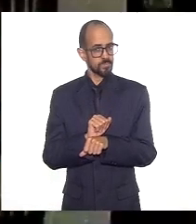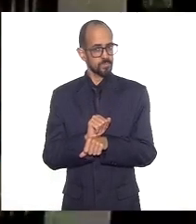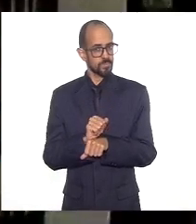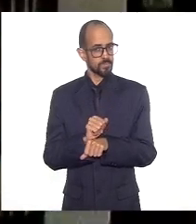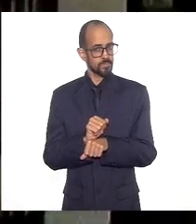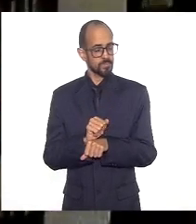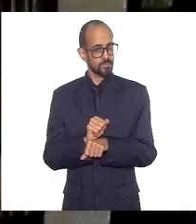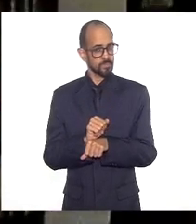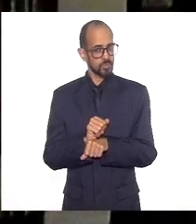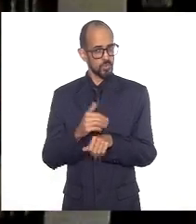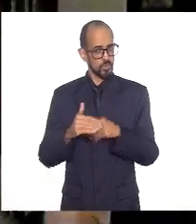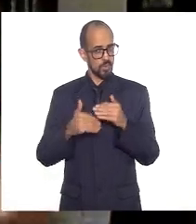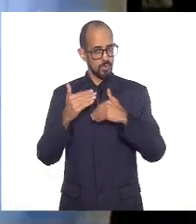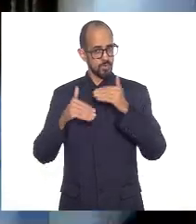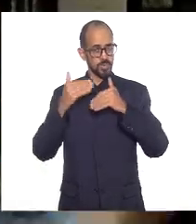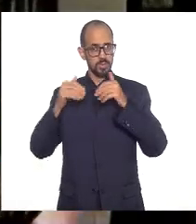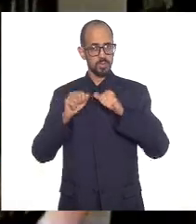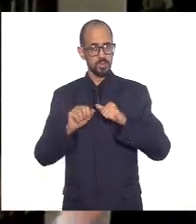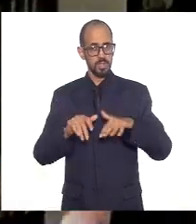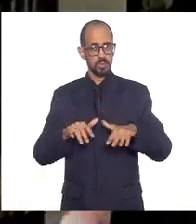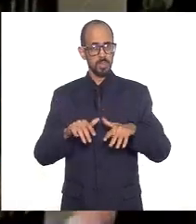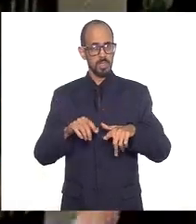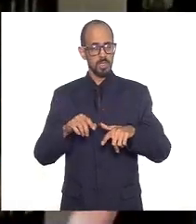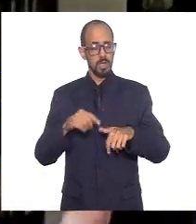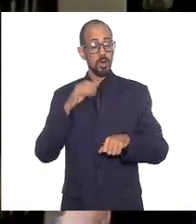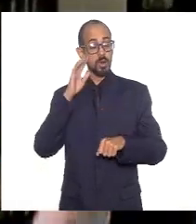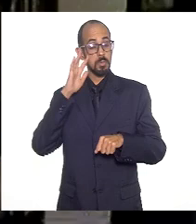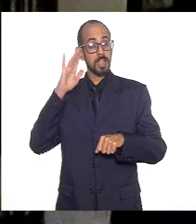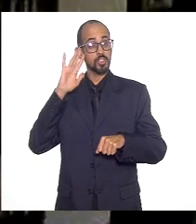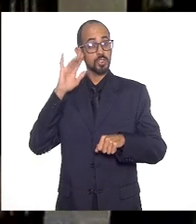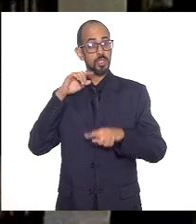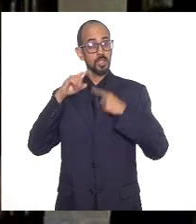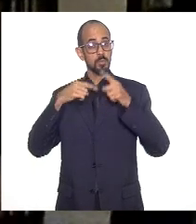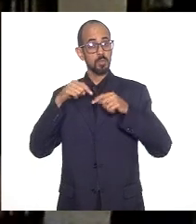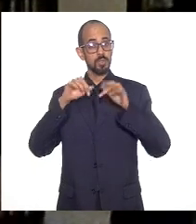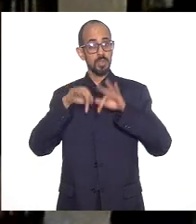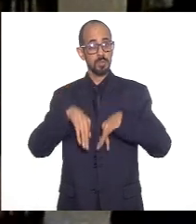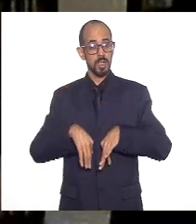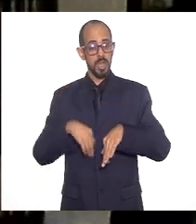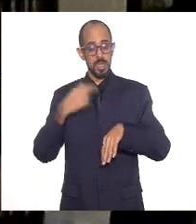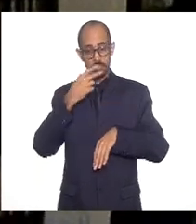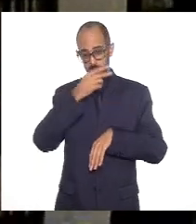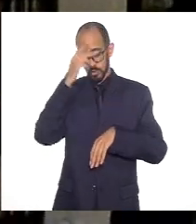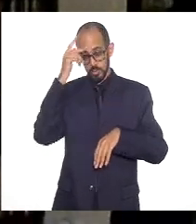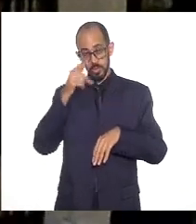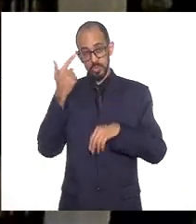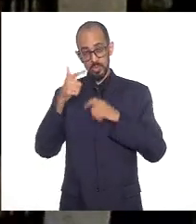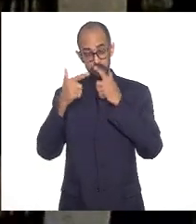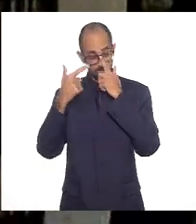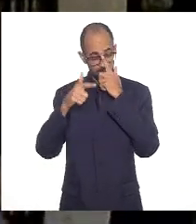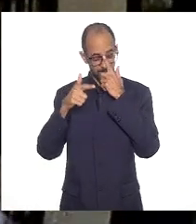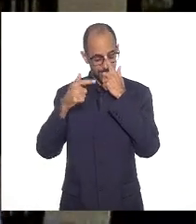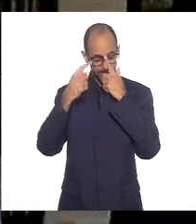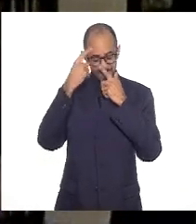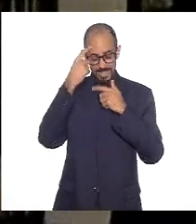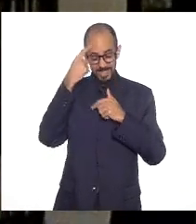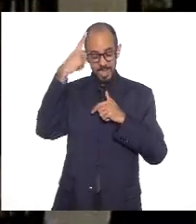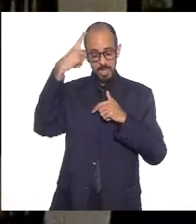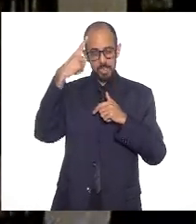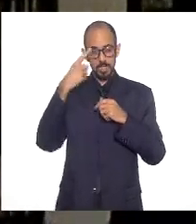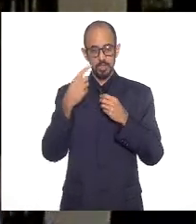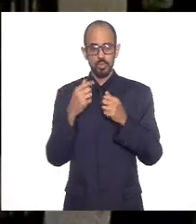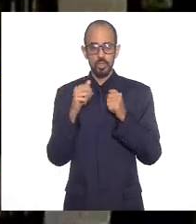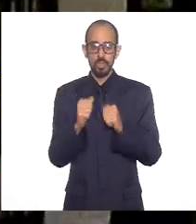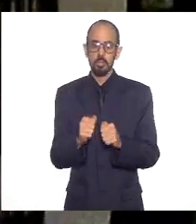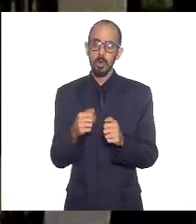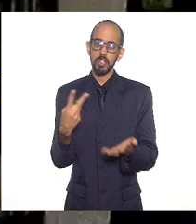da pandemia. Agora, imagine quando terminar, as pessoas não têm a noção do que poderá